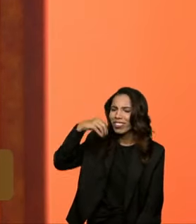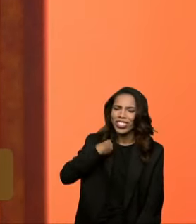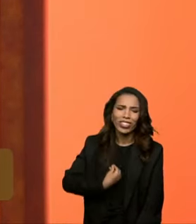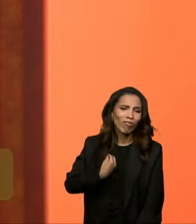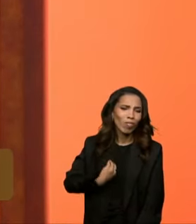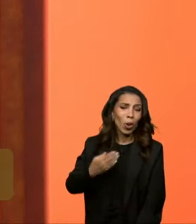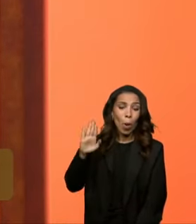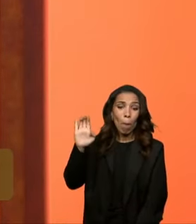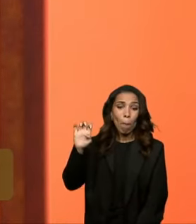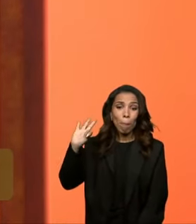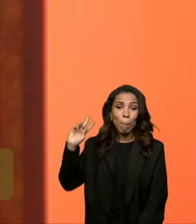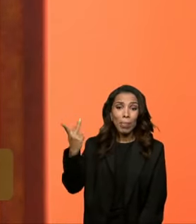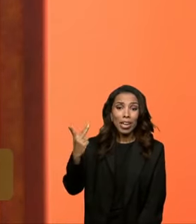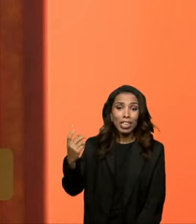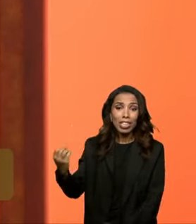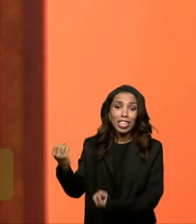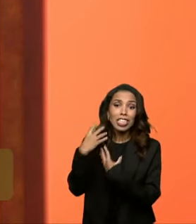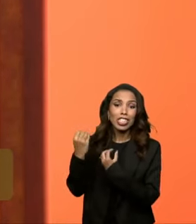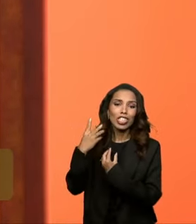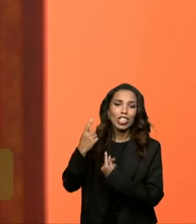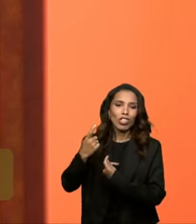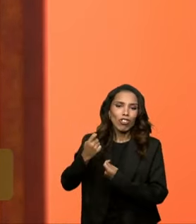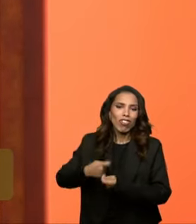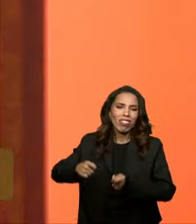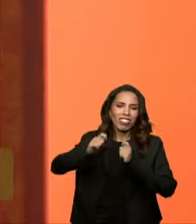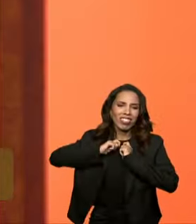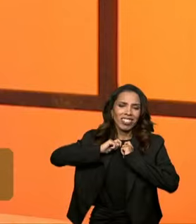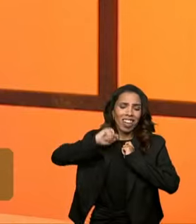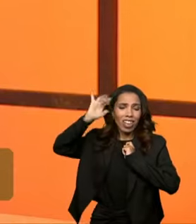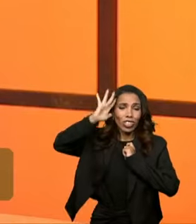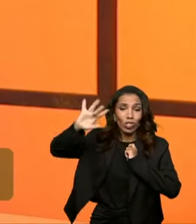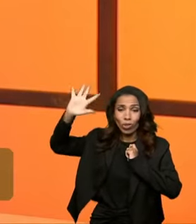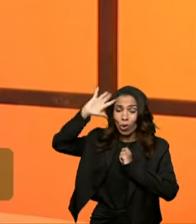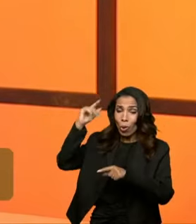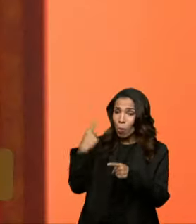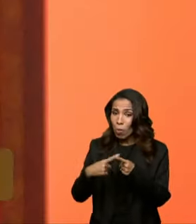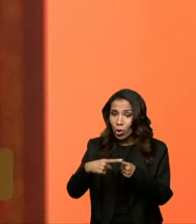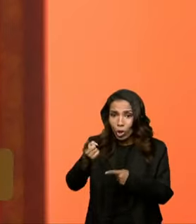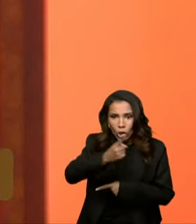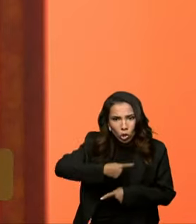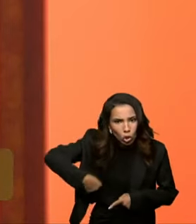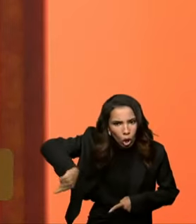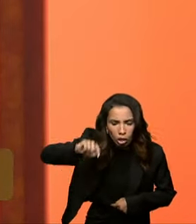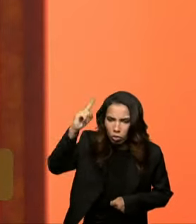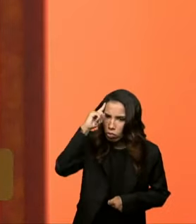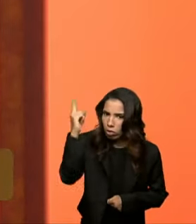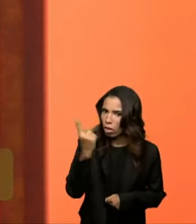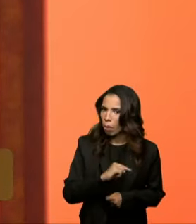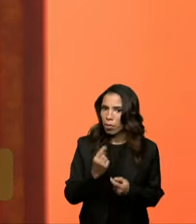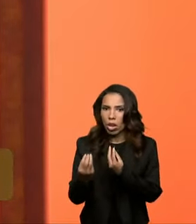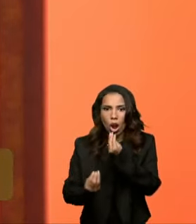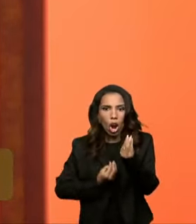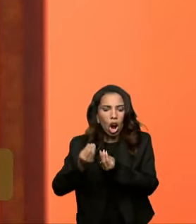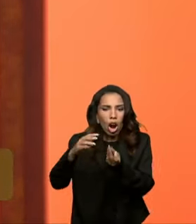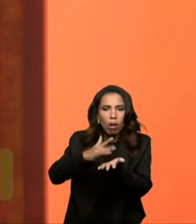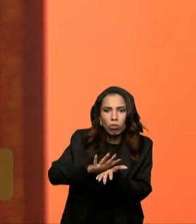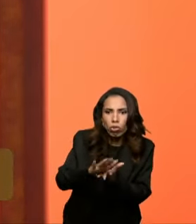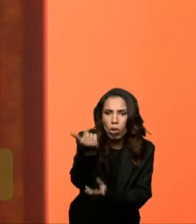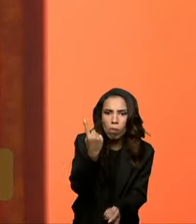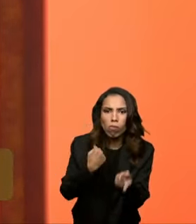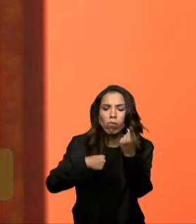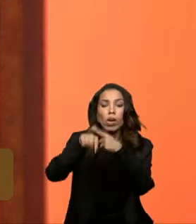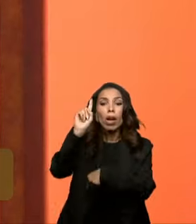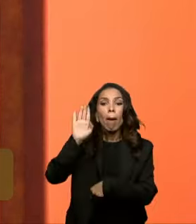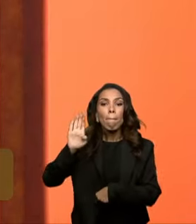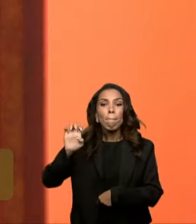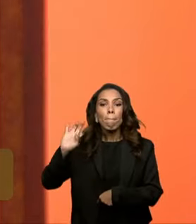verdade, a Bete foi quem nos ensinou a sonhar. Sim. Que a gente não tinha noção de jamais virar o que nós viramos, e a Bete sempre aconselhando